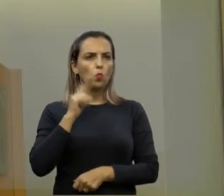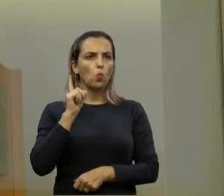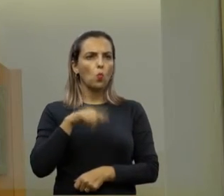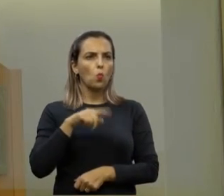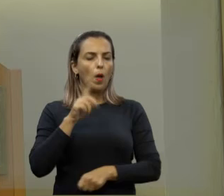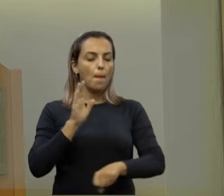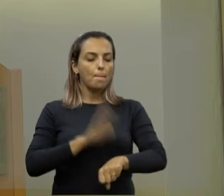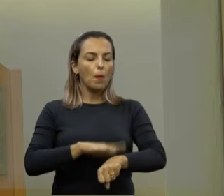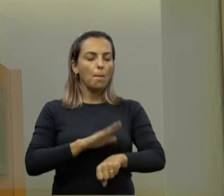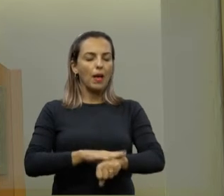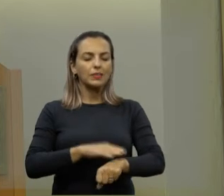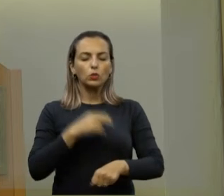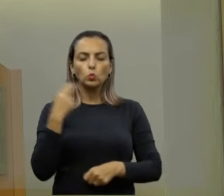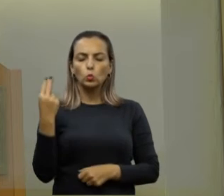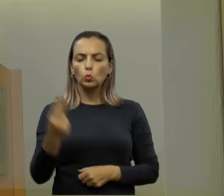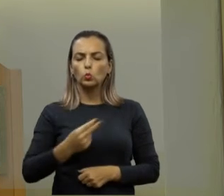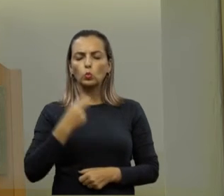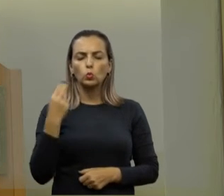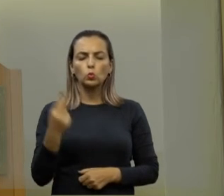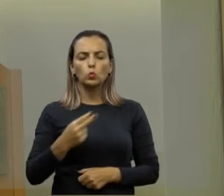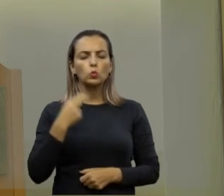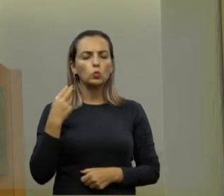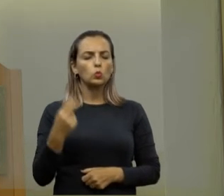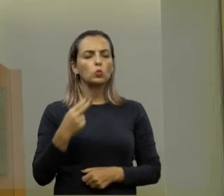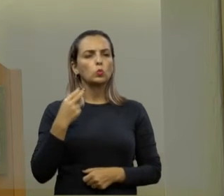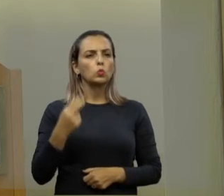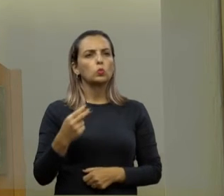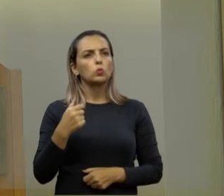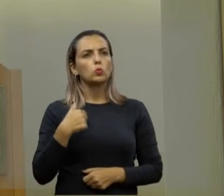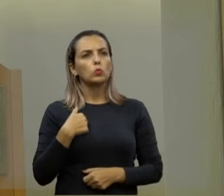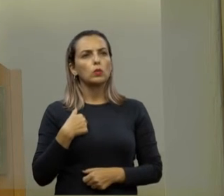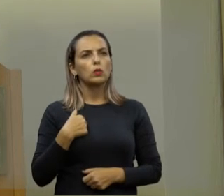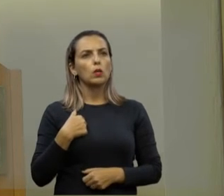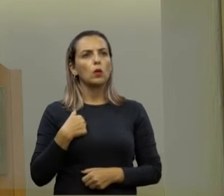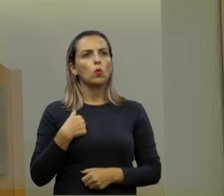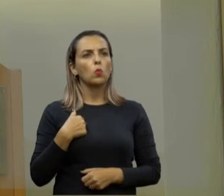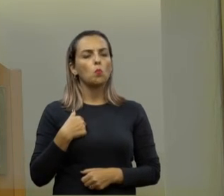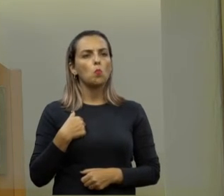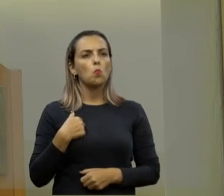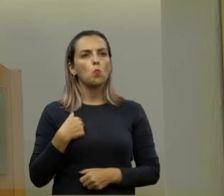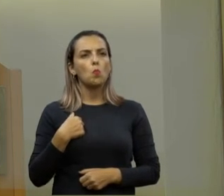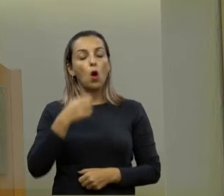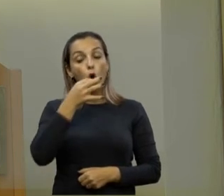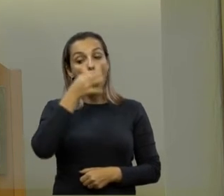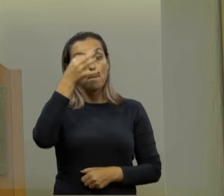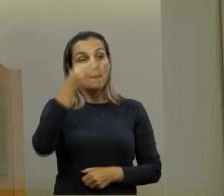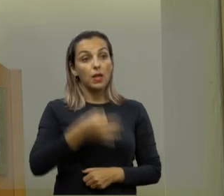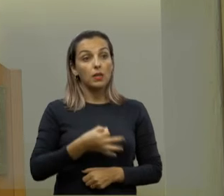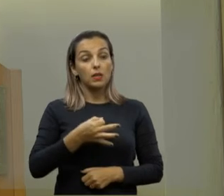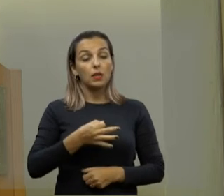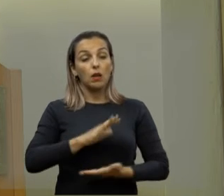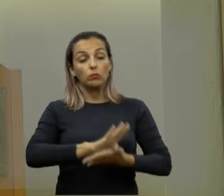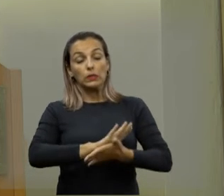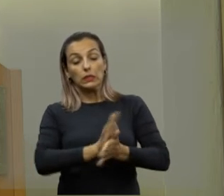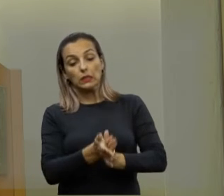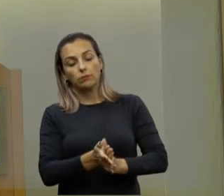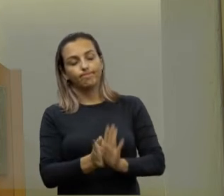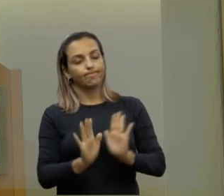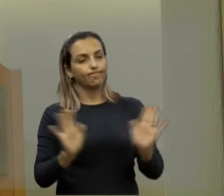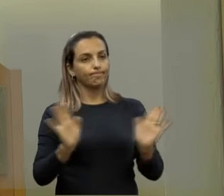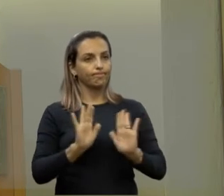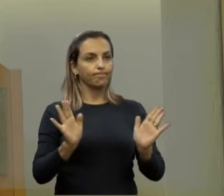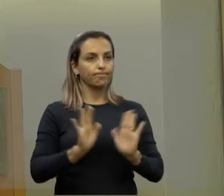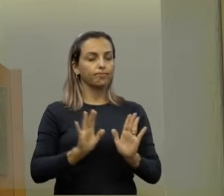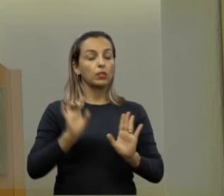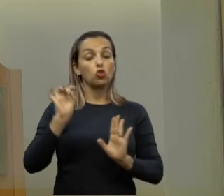em nenhum momento para duas três vezes eu agir como discriminação hipótese alguma simplesmente está